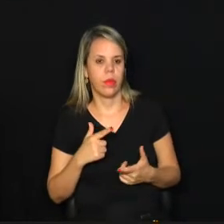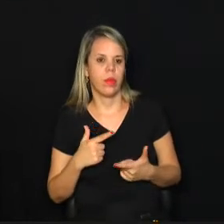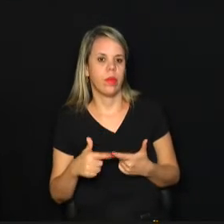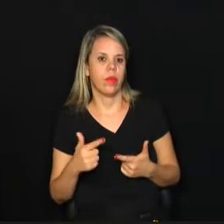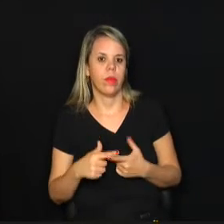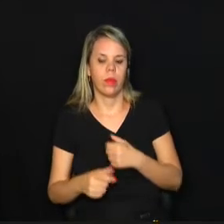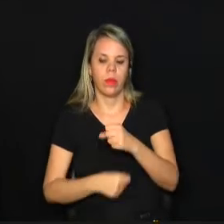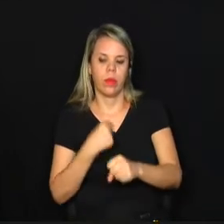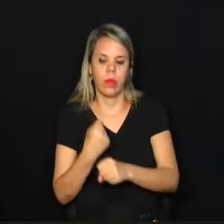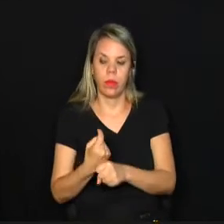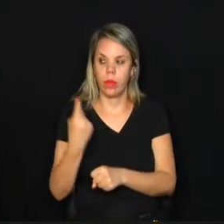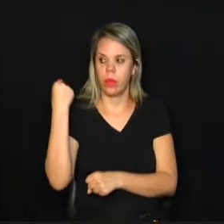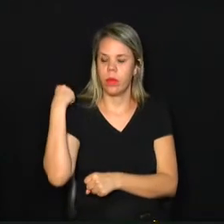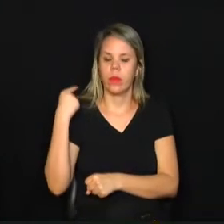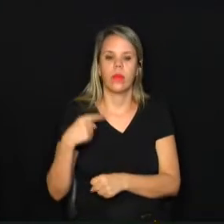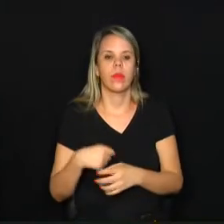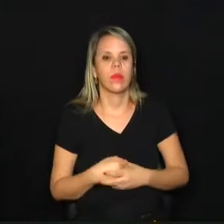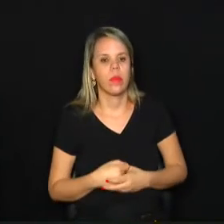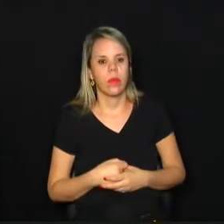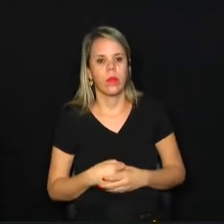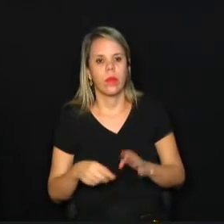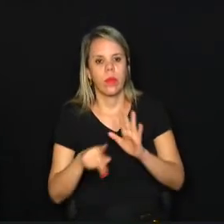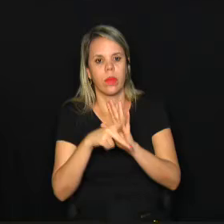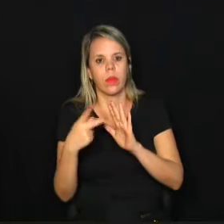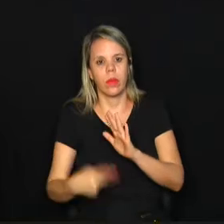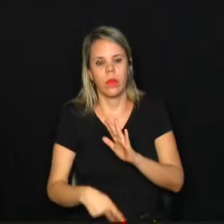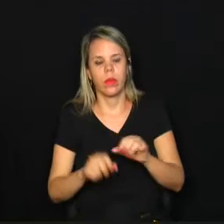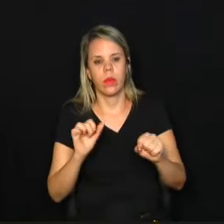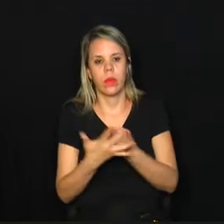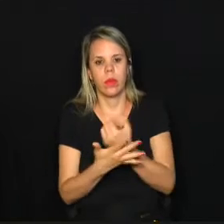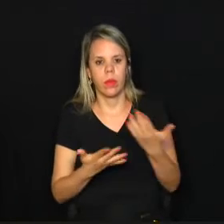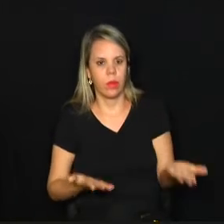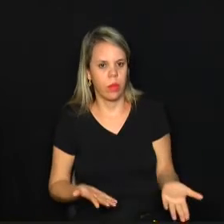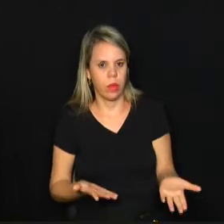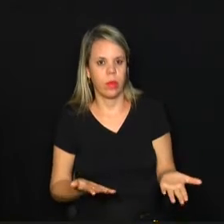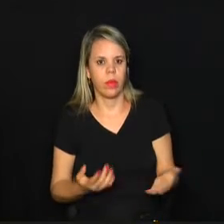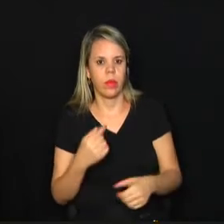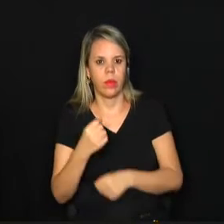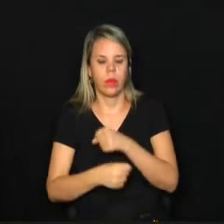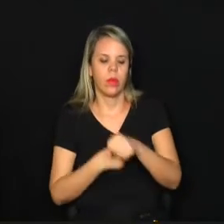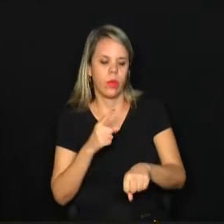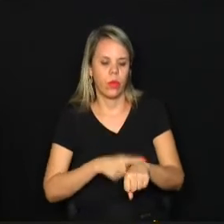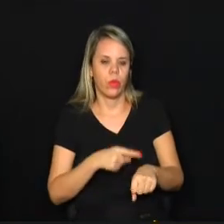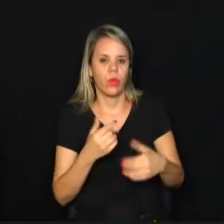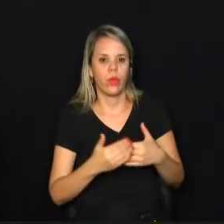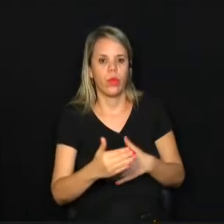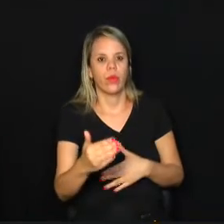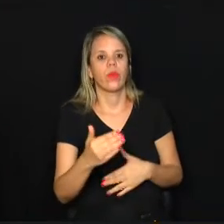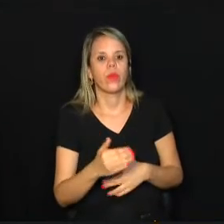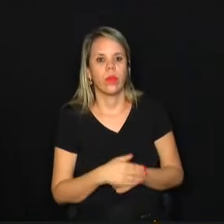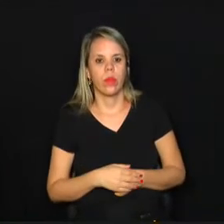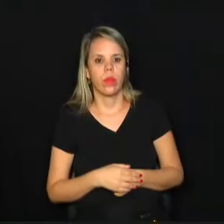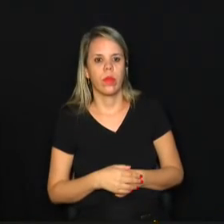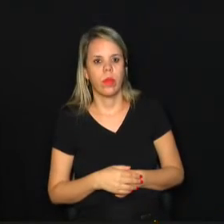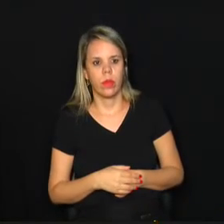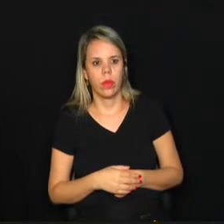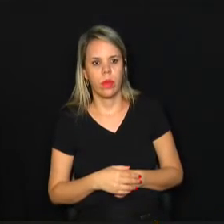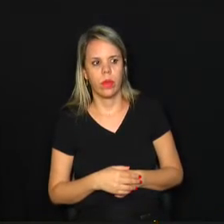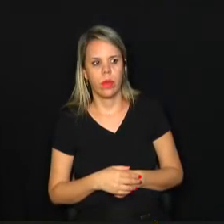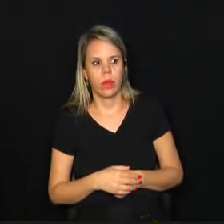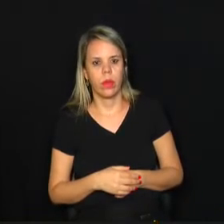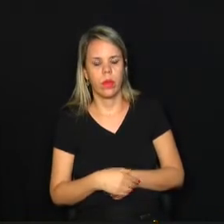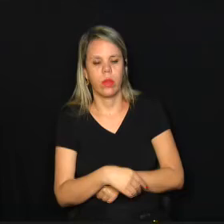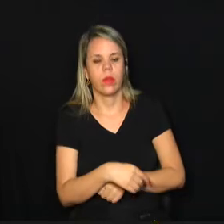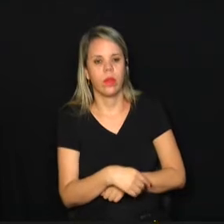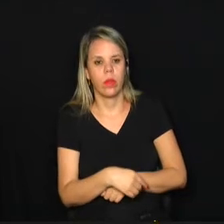ano passado a demanda foi exclusivamente Covid. Com o passar do tempo e com o prolongamento da pandemia, essa